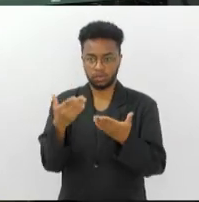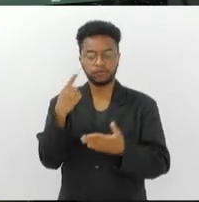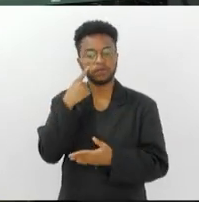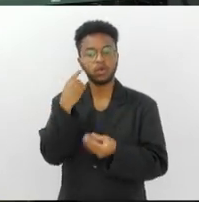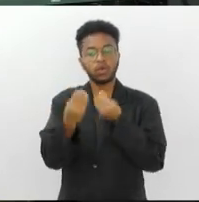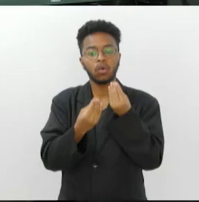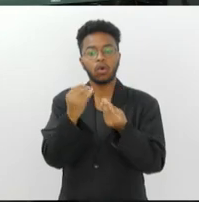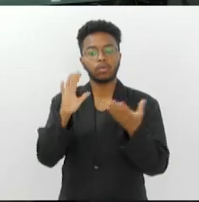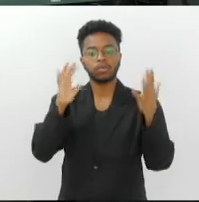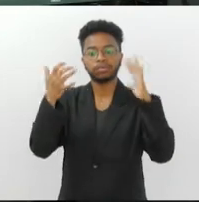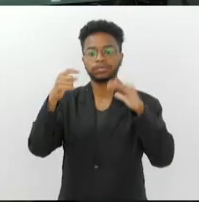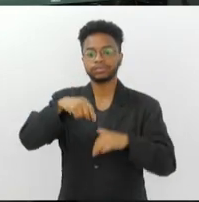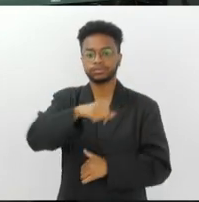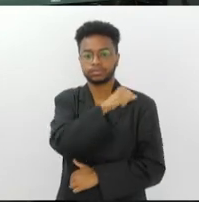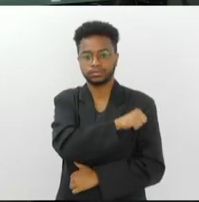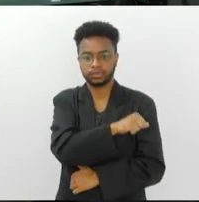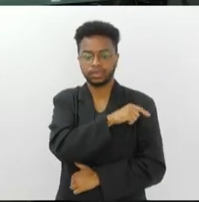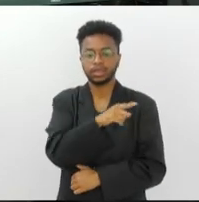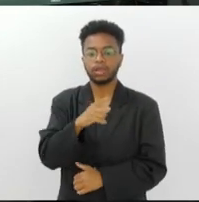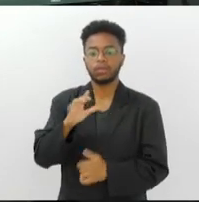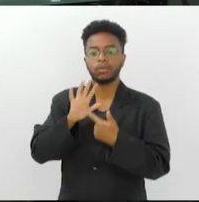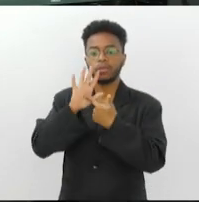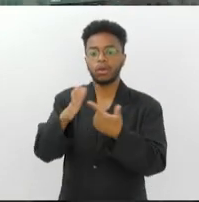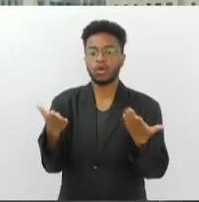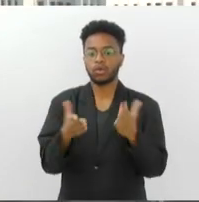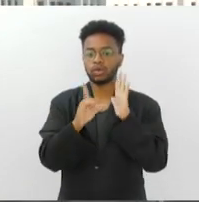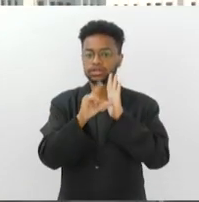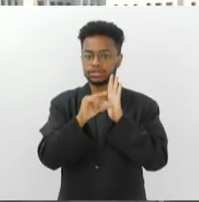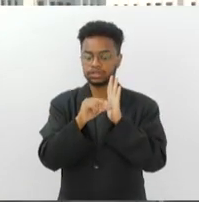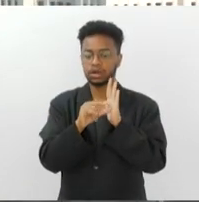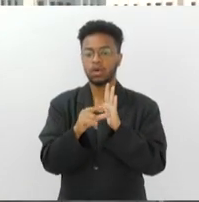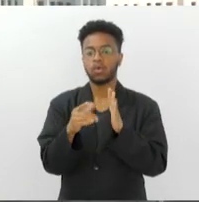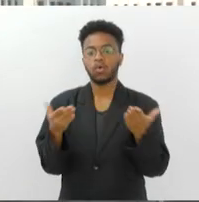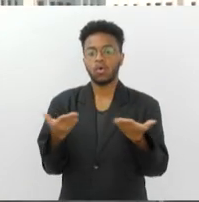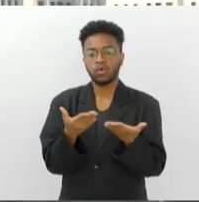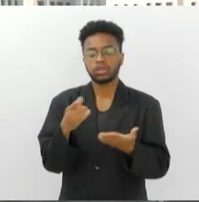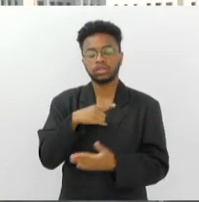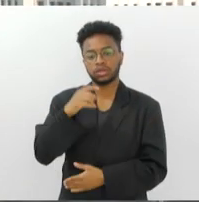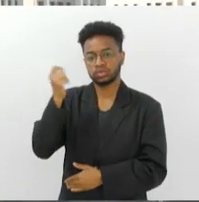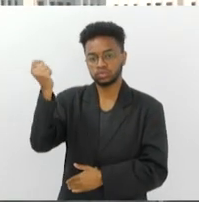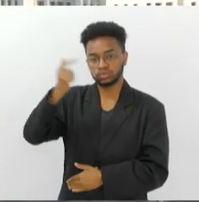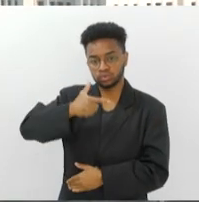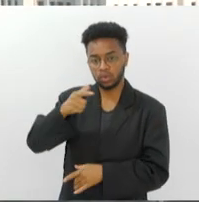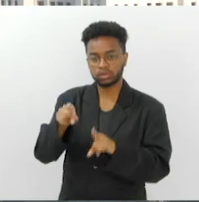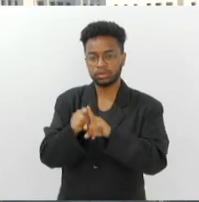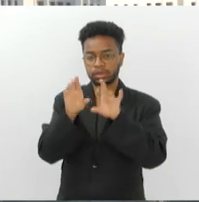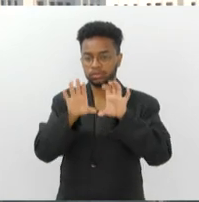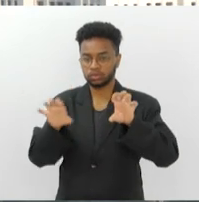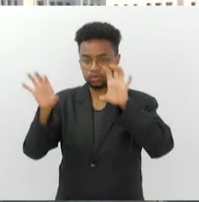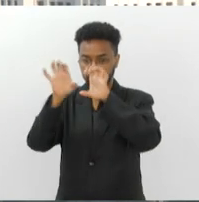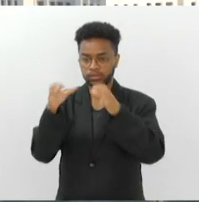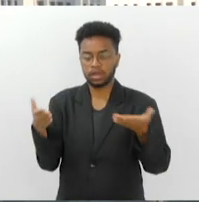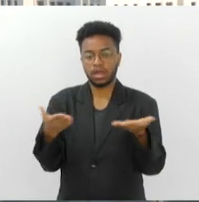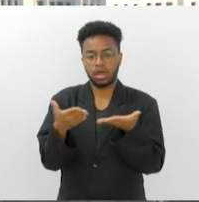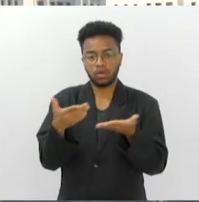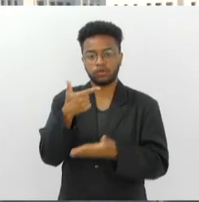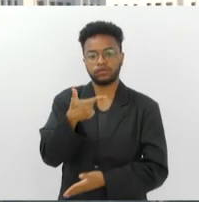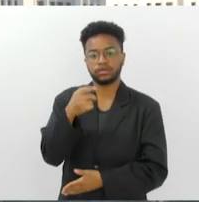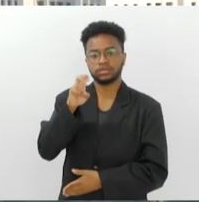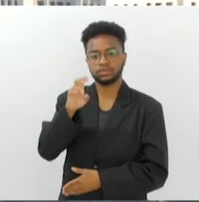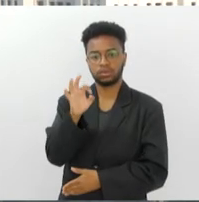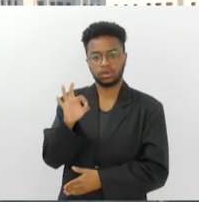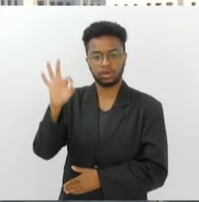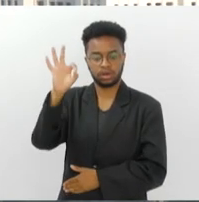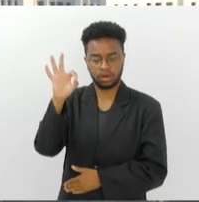aqui no Rio. Você vê imagens aí da central do Brasil, o dia amanheceu com sol e algumas nuvens. Nesse momento faz